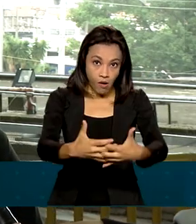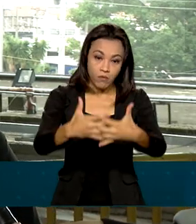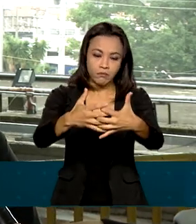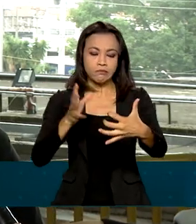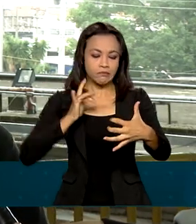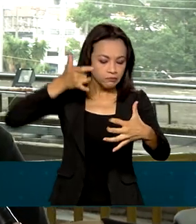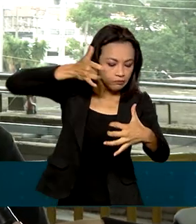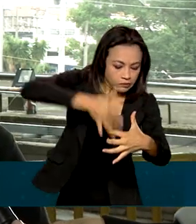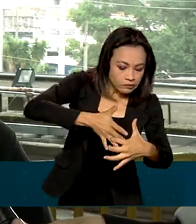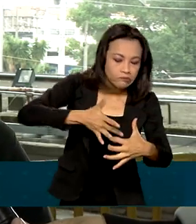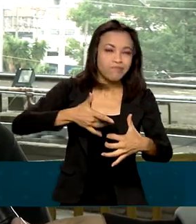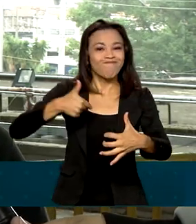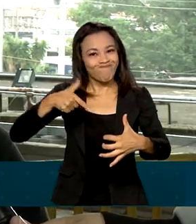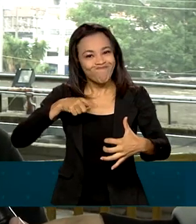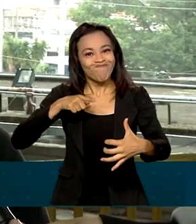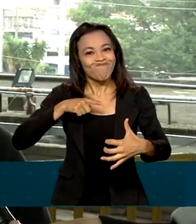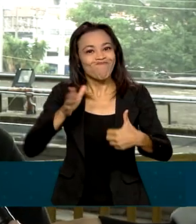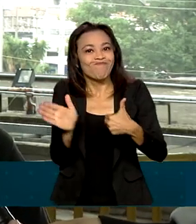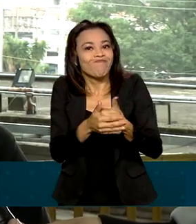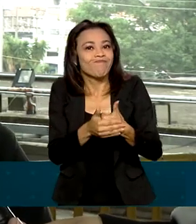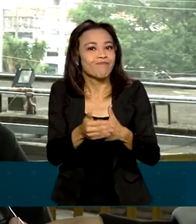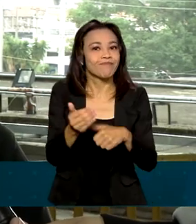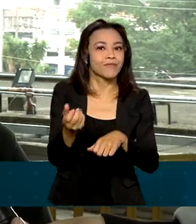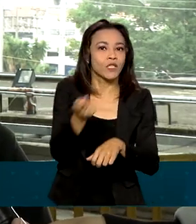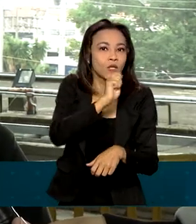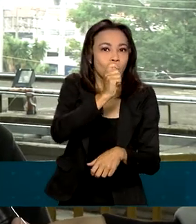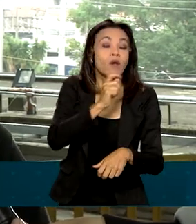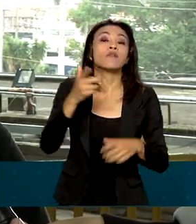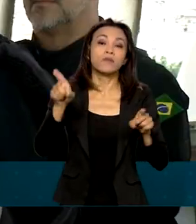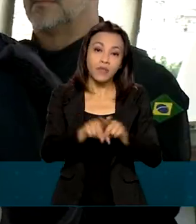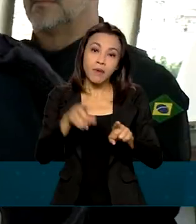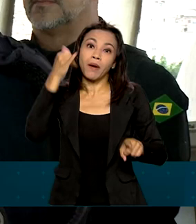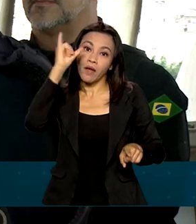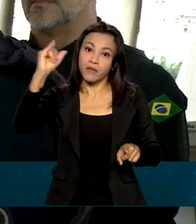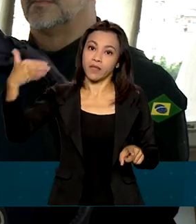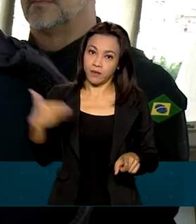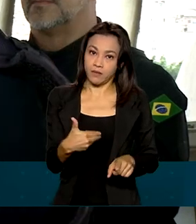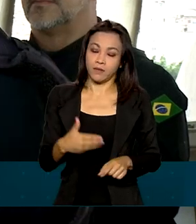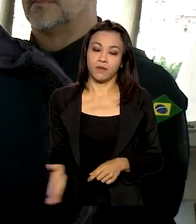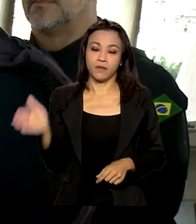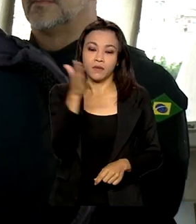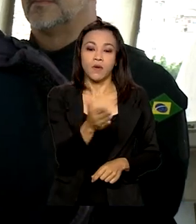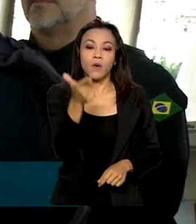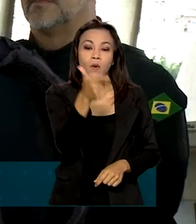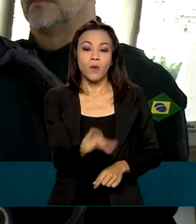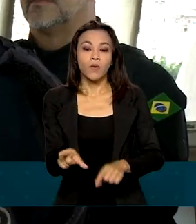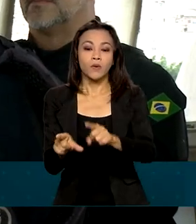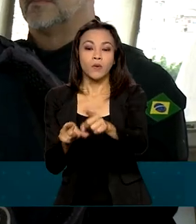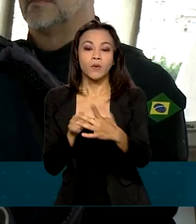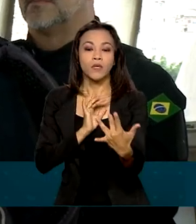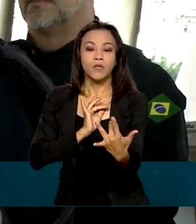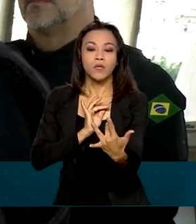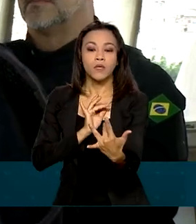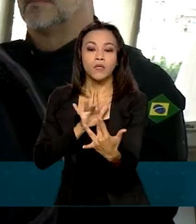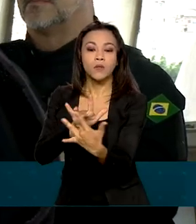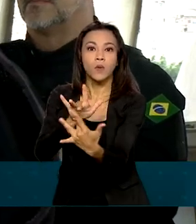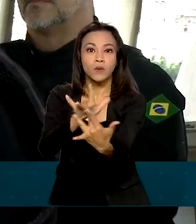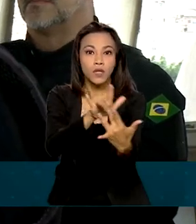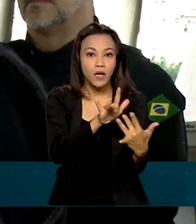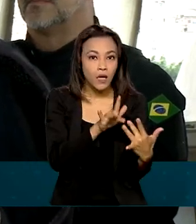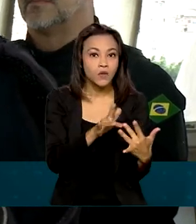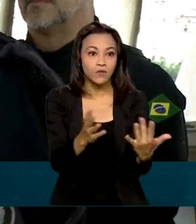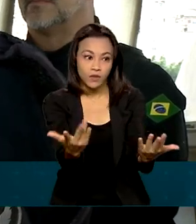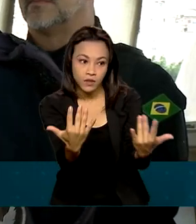produtos ilícitos. Então, vamos estar fazendo uma prevenção também. Esse estreitamento, esse contato mais próximo com a